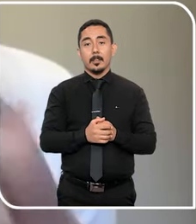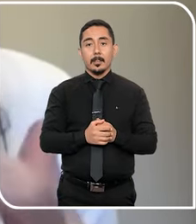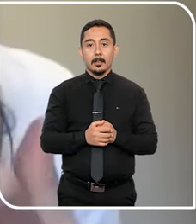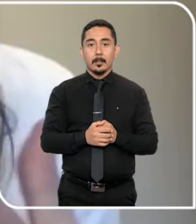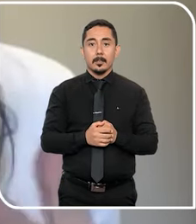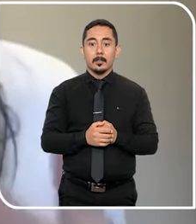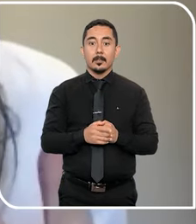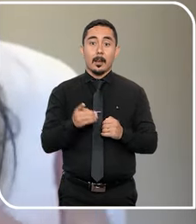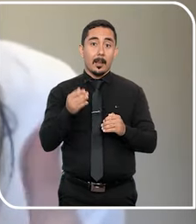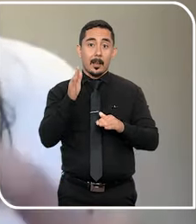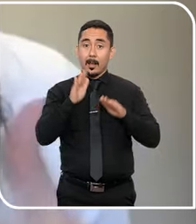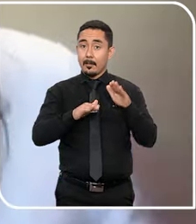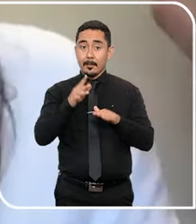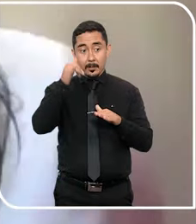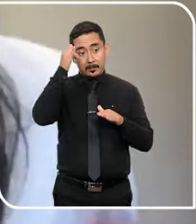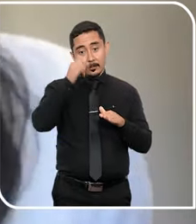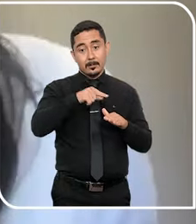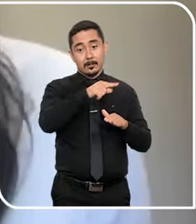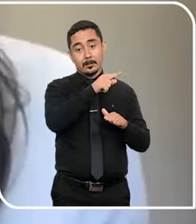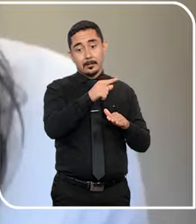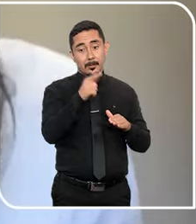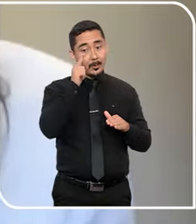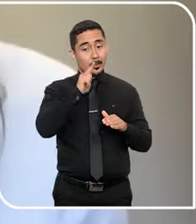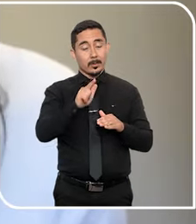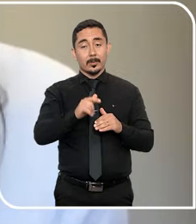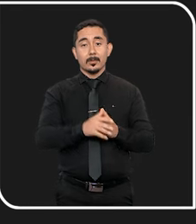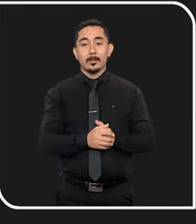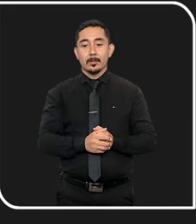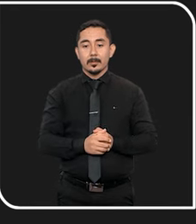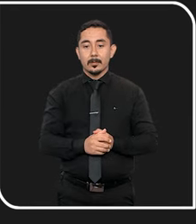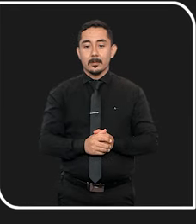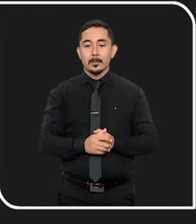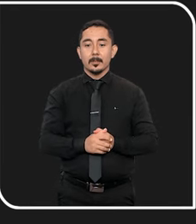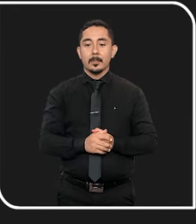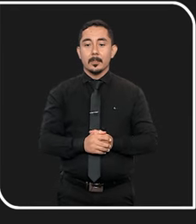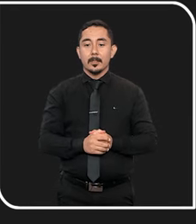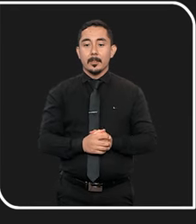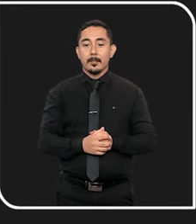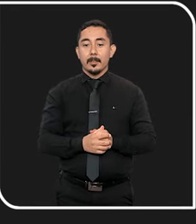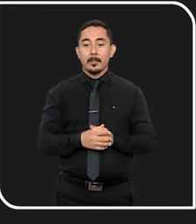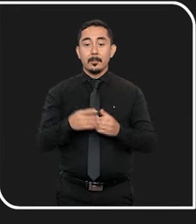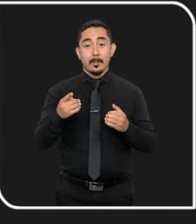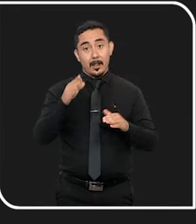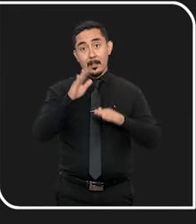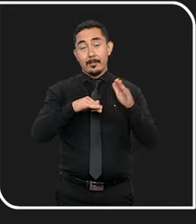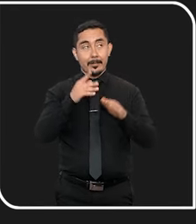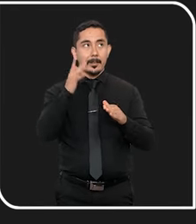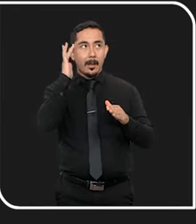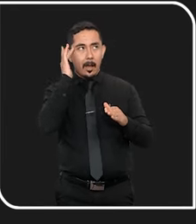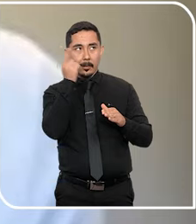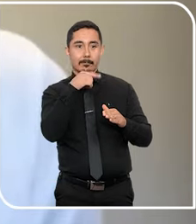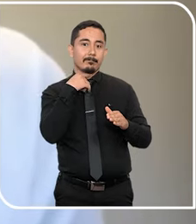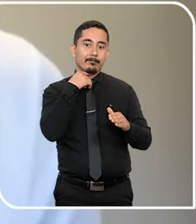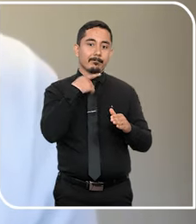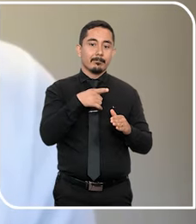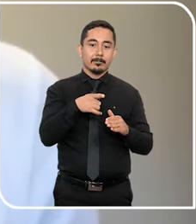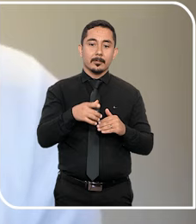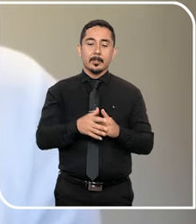às vezes a gente impede que ela voe sabe assim subestima né até o potencial assim